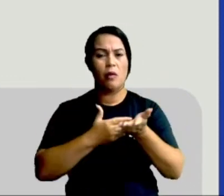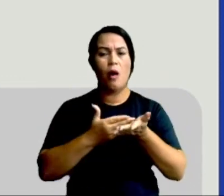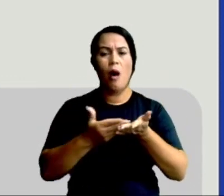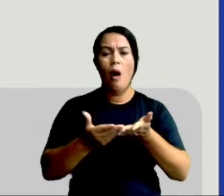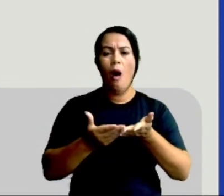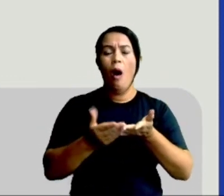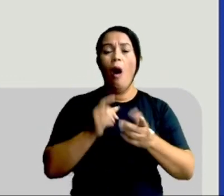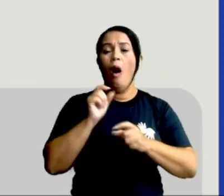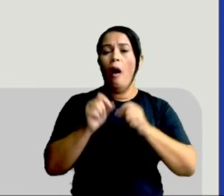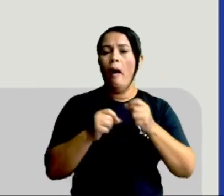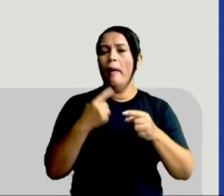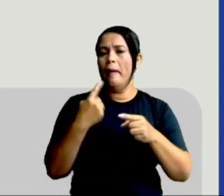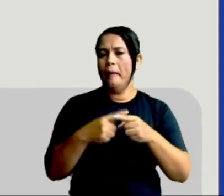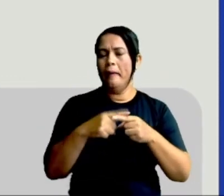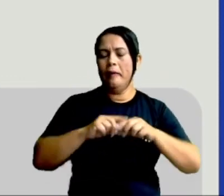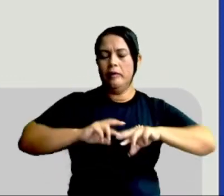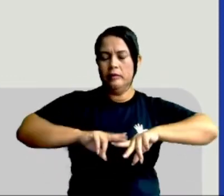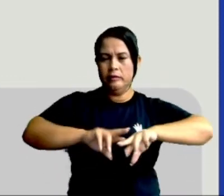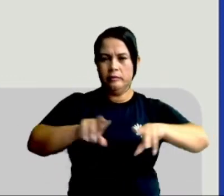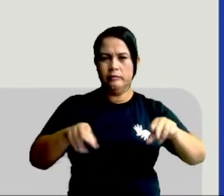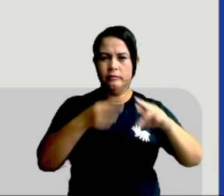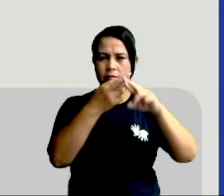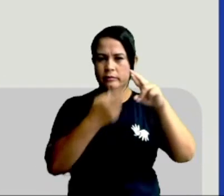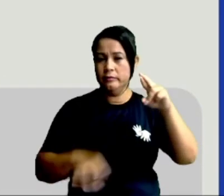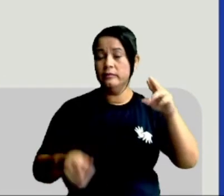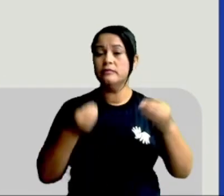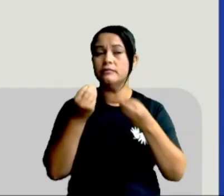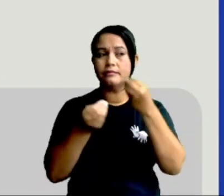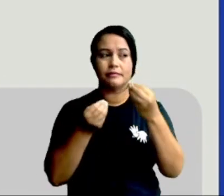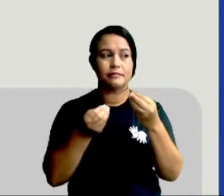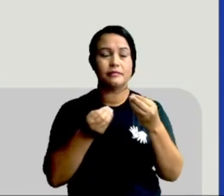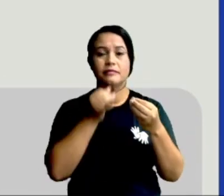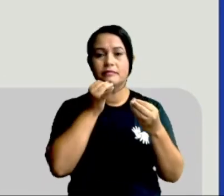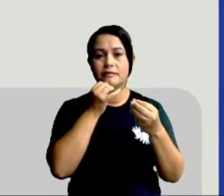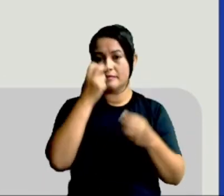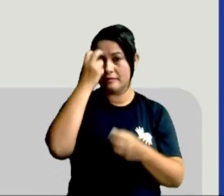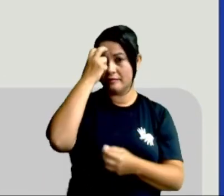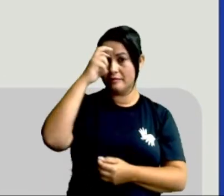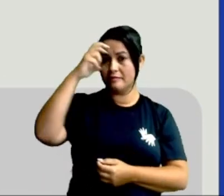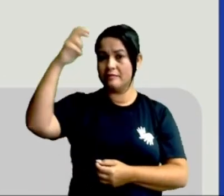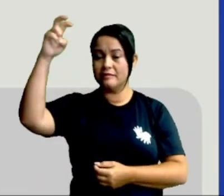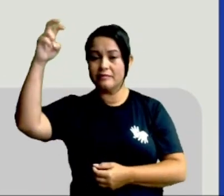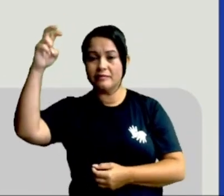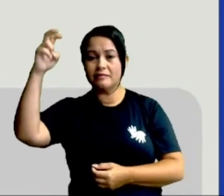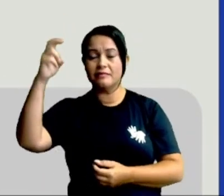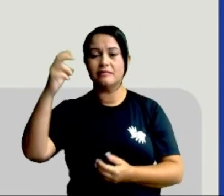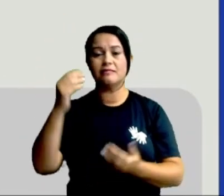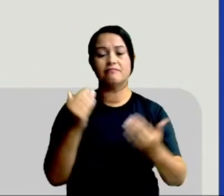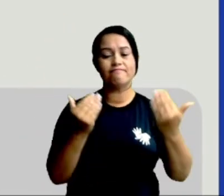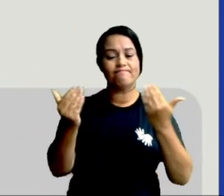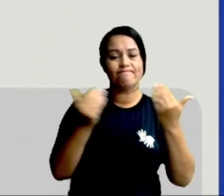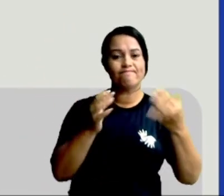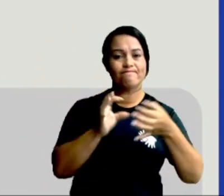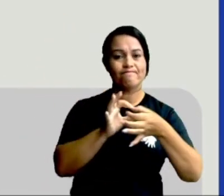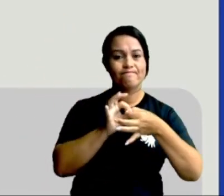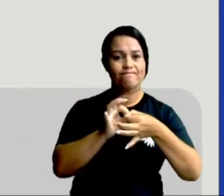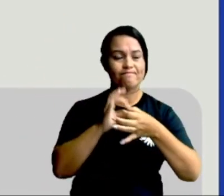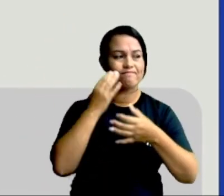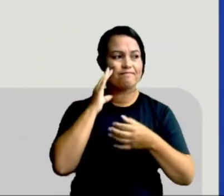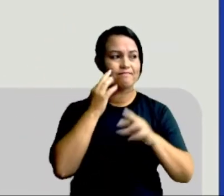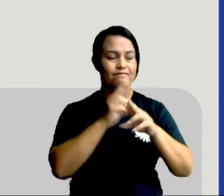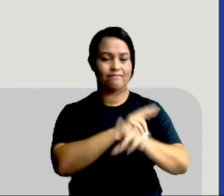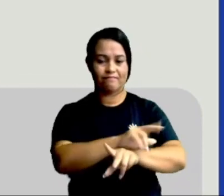né? Porque a diversidade religiosa está diretamente ligada à cultura e a cultura está diretamente ligada à diversidade